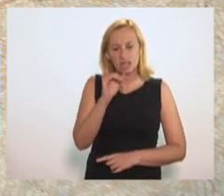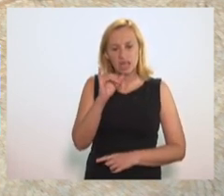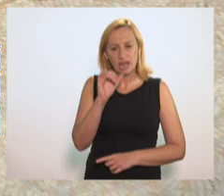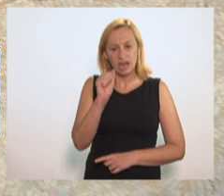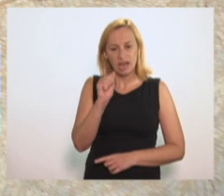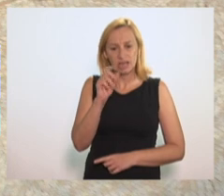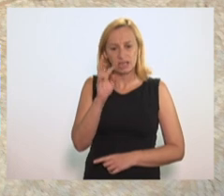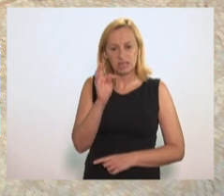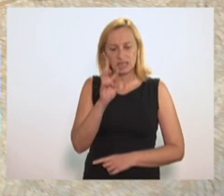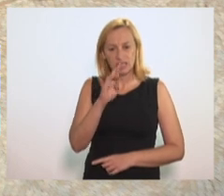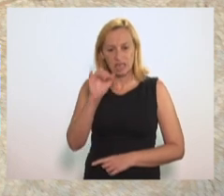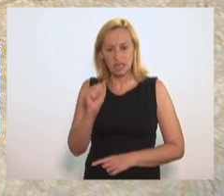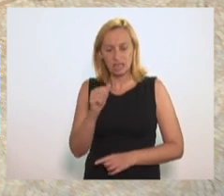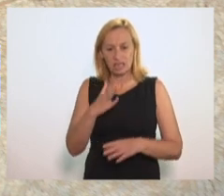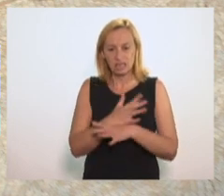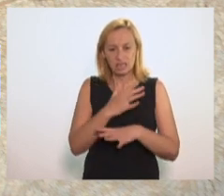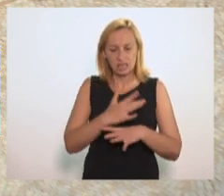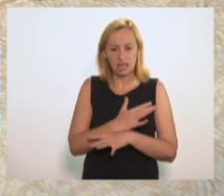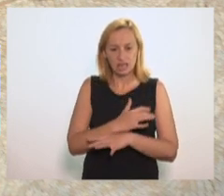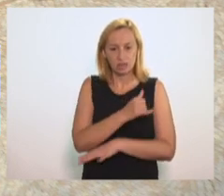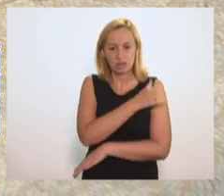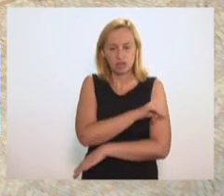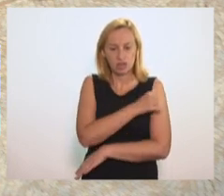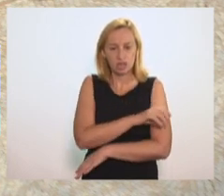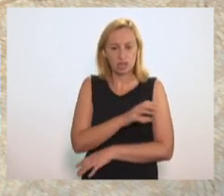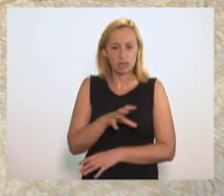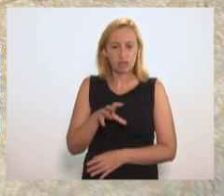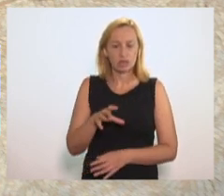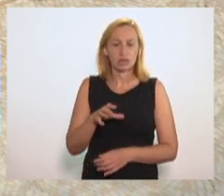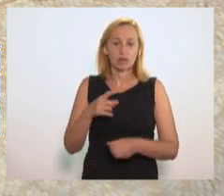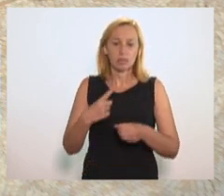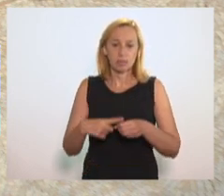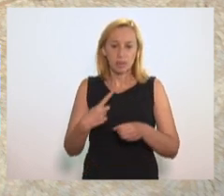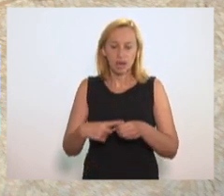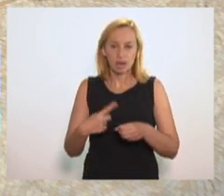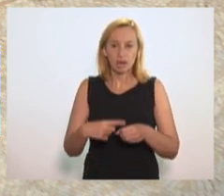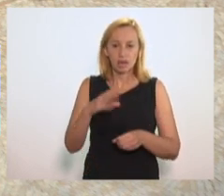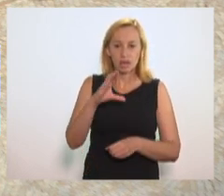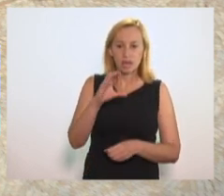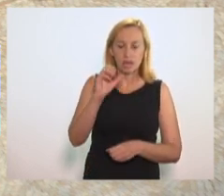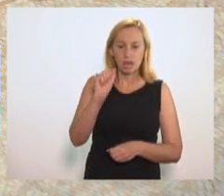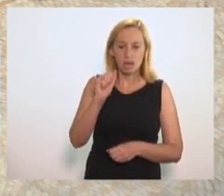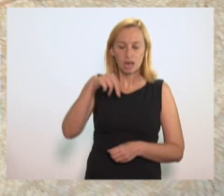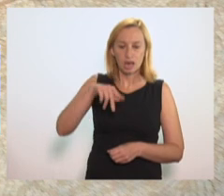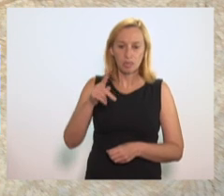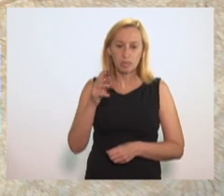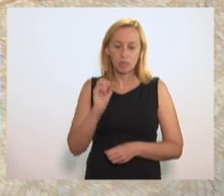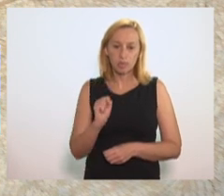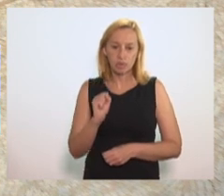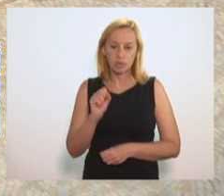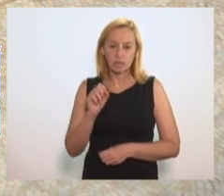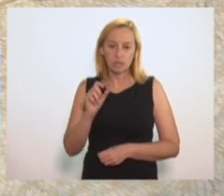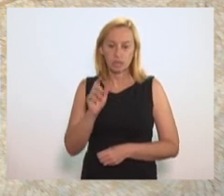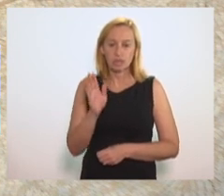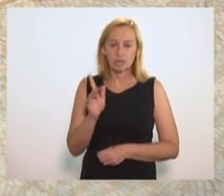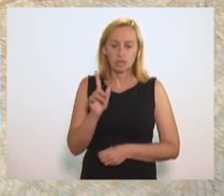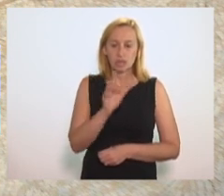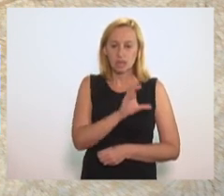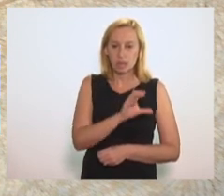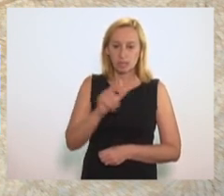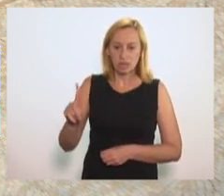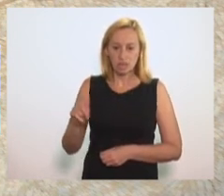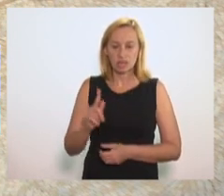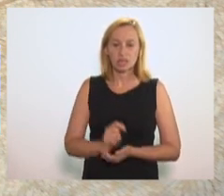zona oeste da cidade de Rio de Janeiro no bairro de Campo Grande na semana passada o deputado Flávio Serafini nos alertou aqui